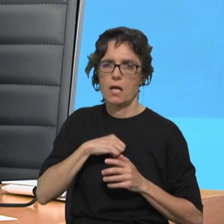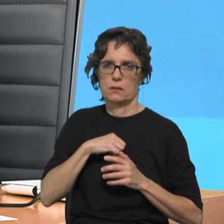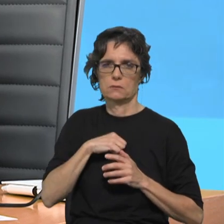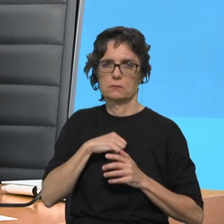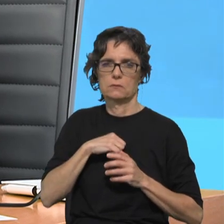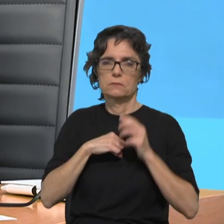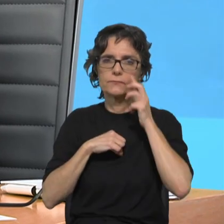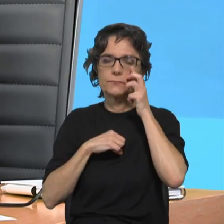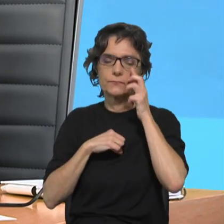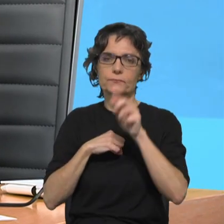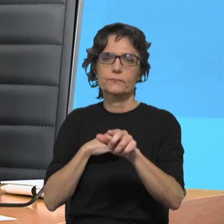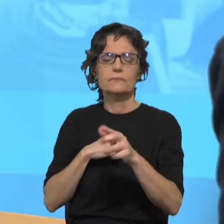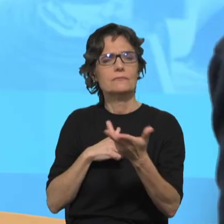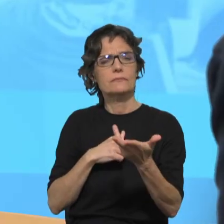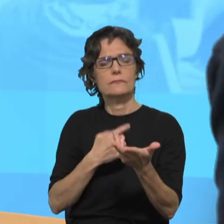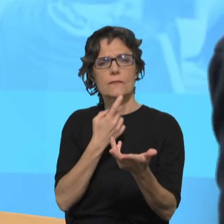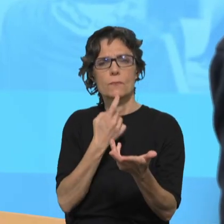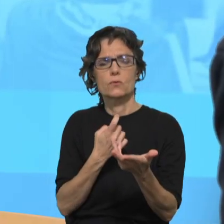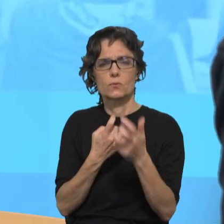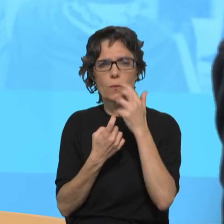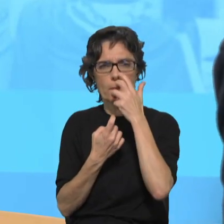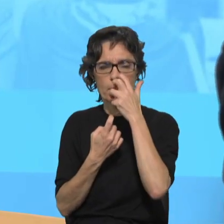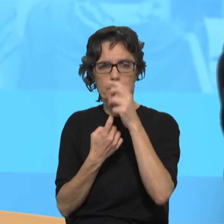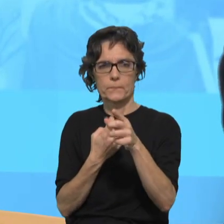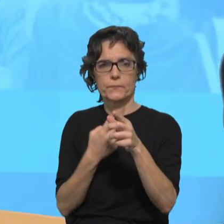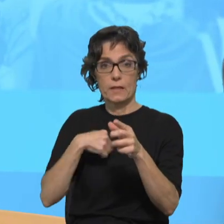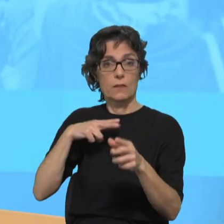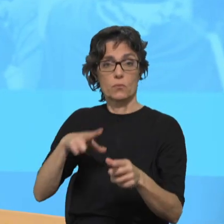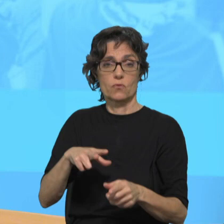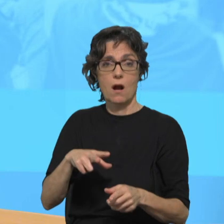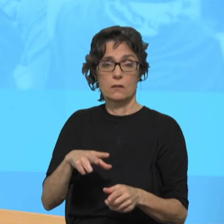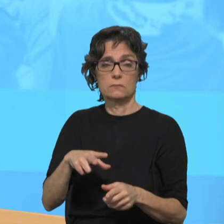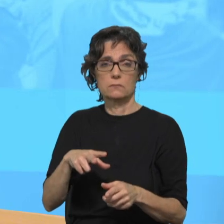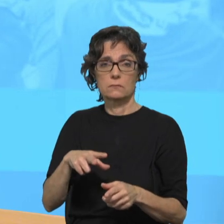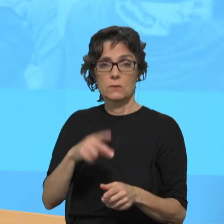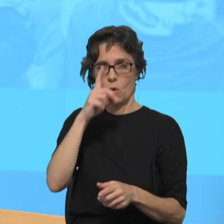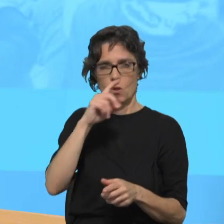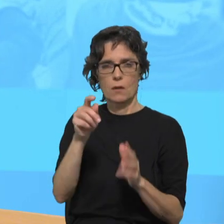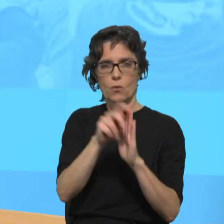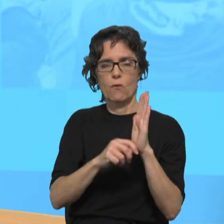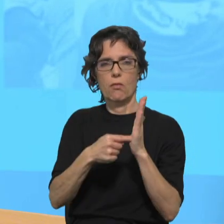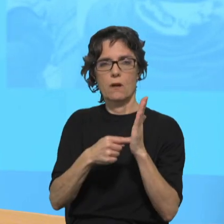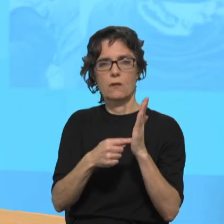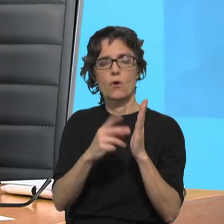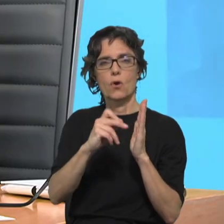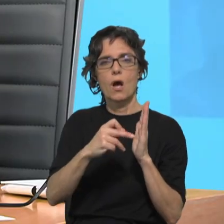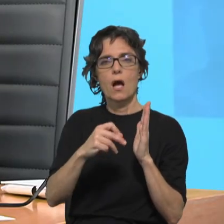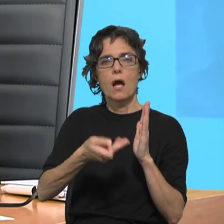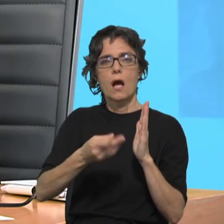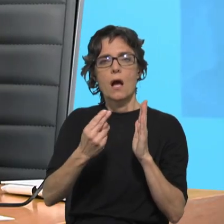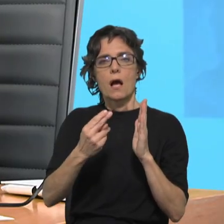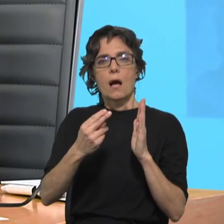este problema do abuso sexual, nomeadamente em Portugal? Eu recordo o relatório anual da APAV de 2021, creio eu,